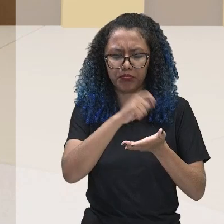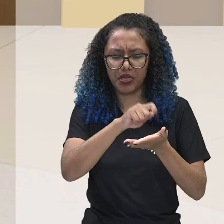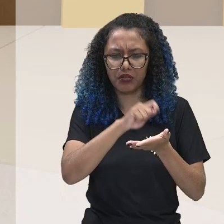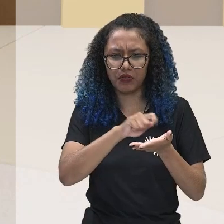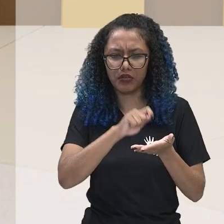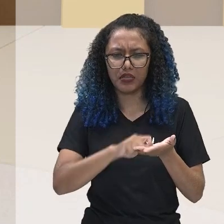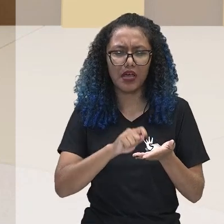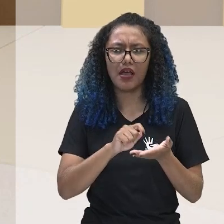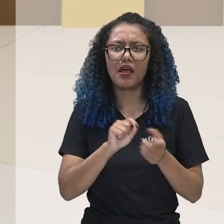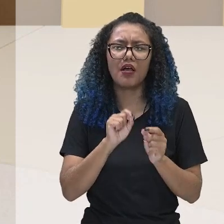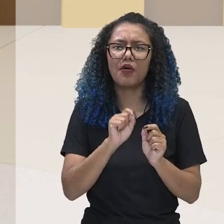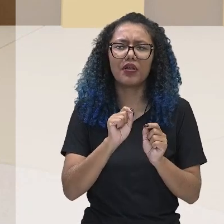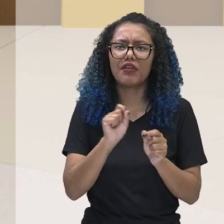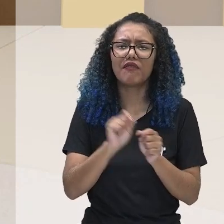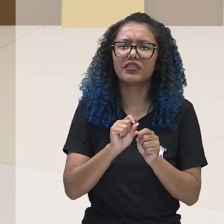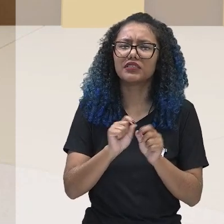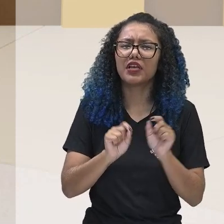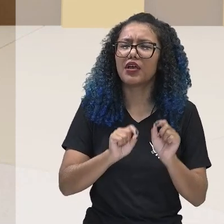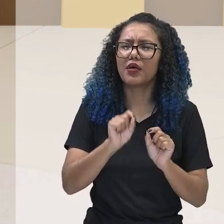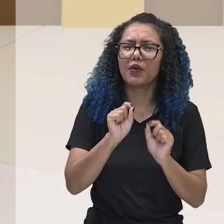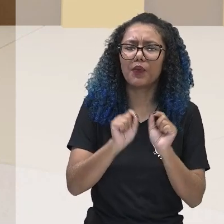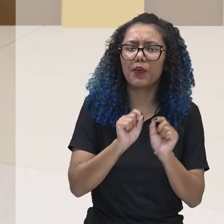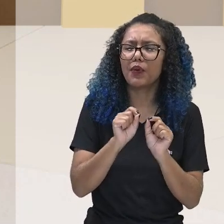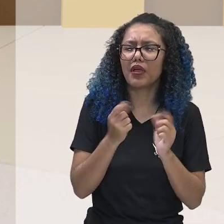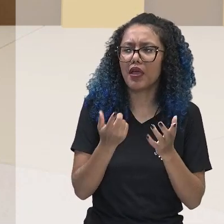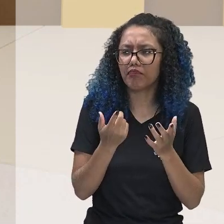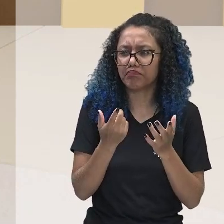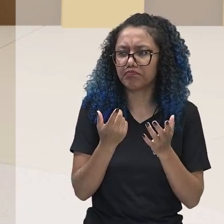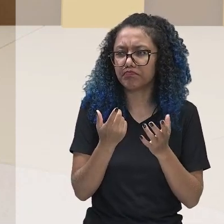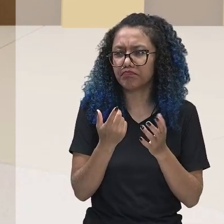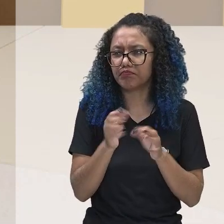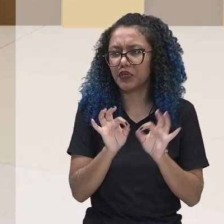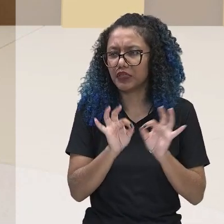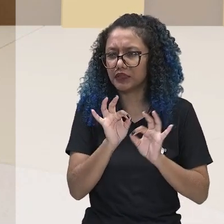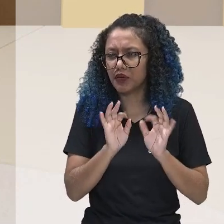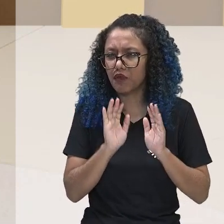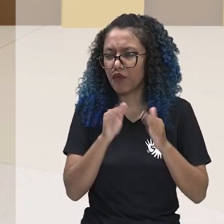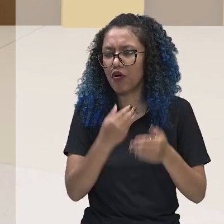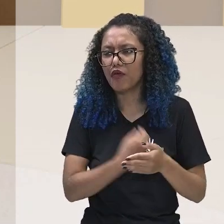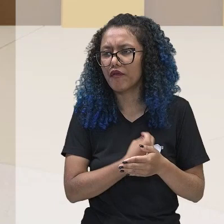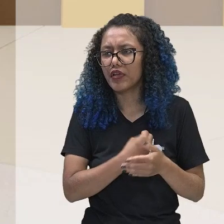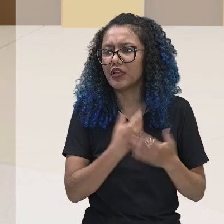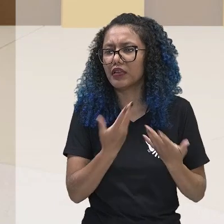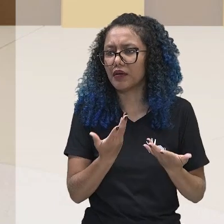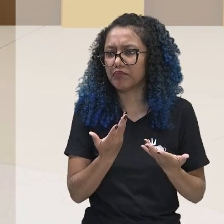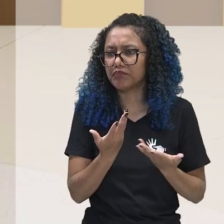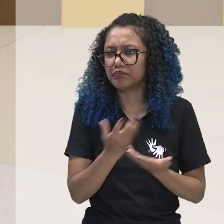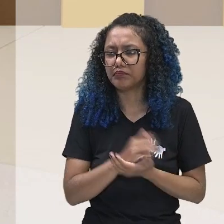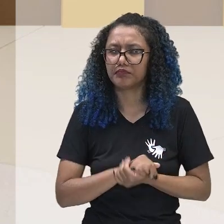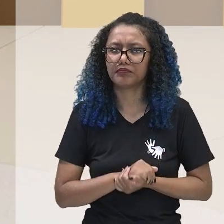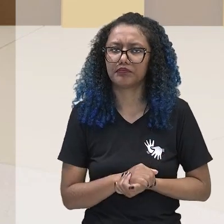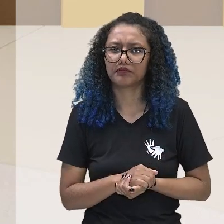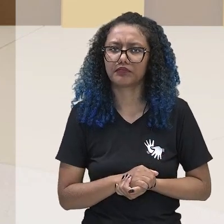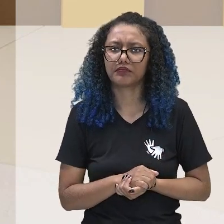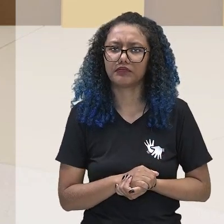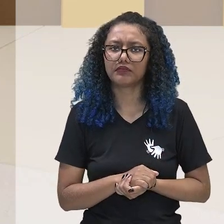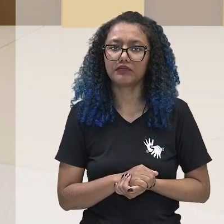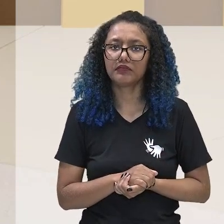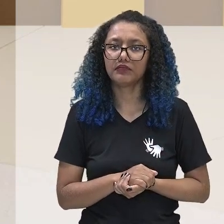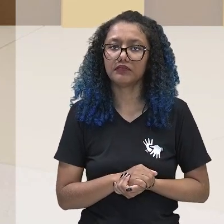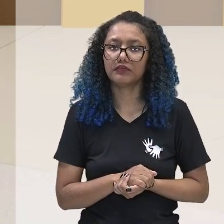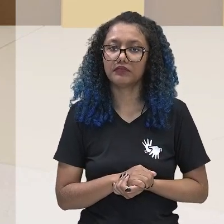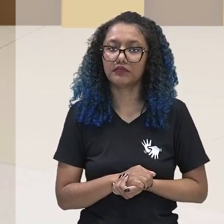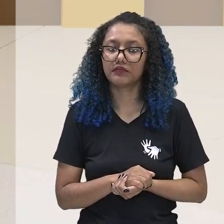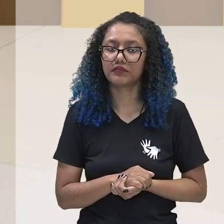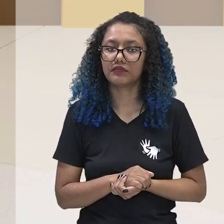o que você está estruturando para a sua vida, tá bom? Esse é um portfólio macro, é um portfólio do projeto de vida,